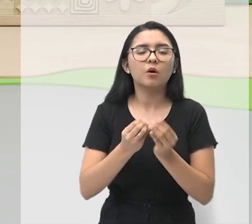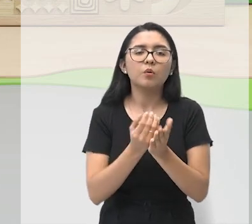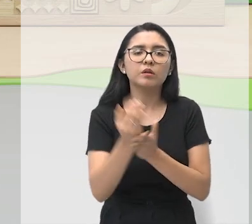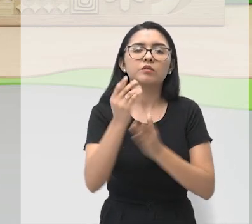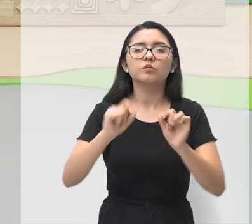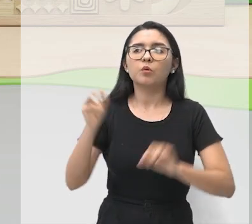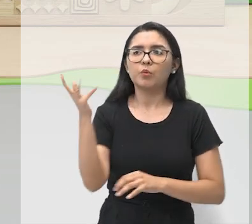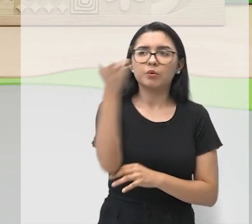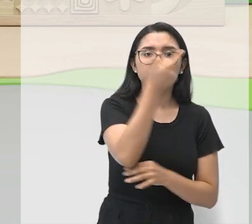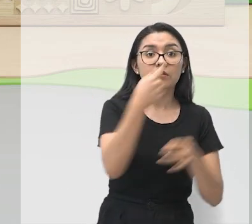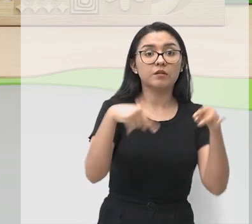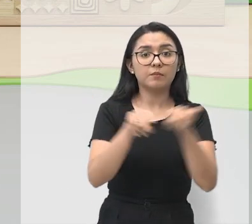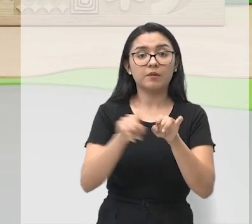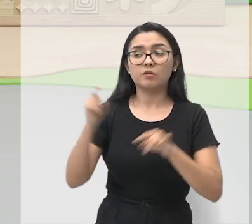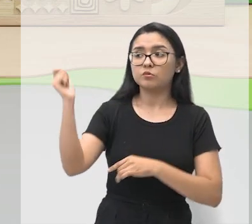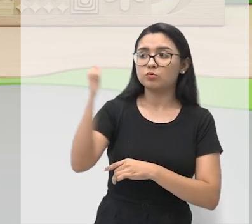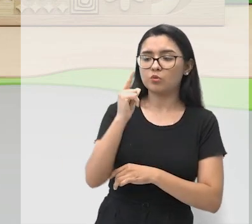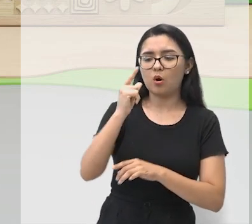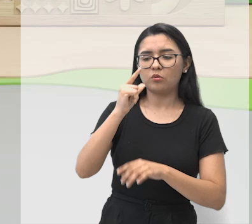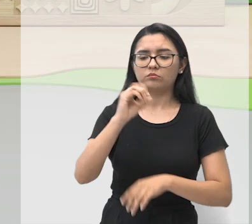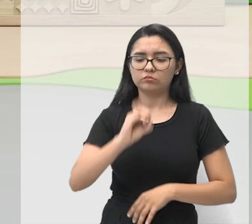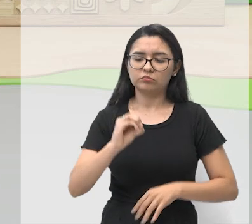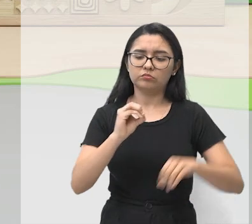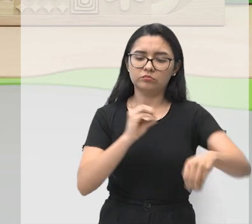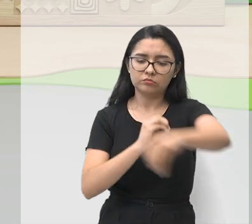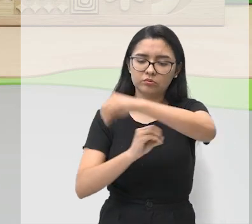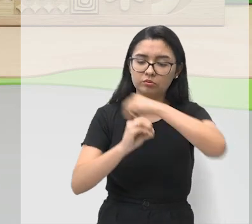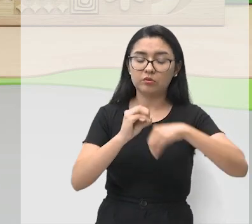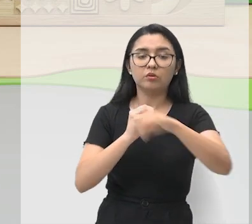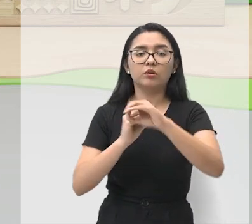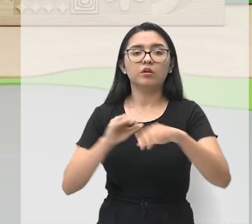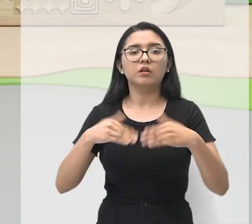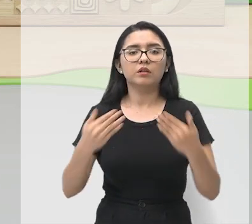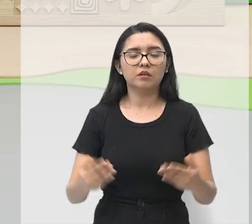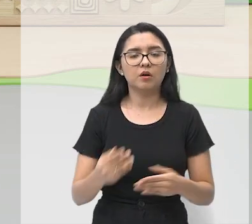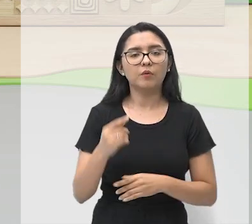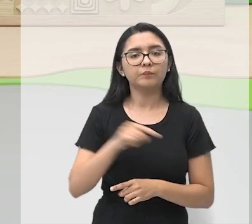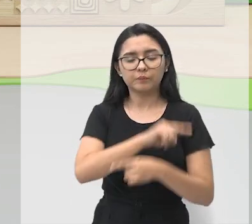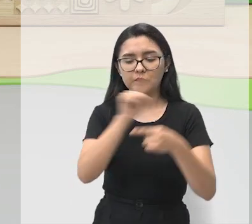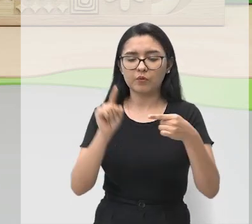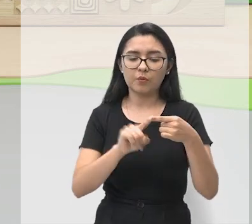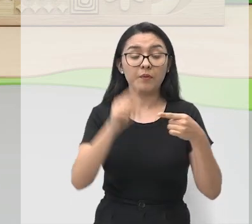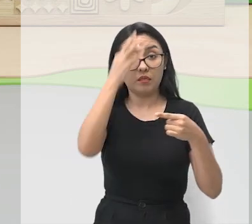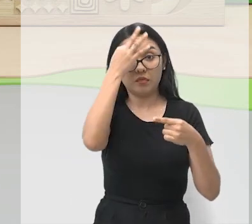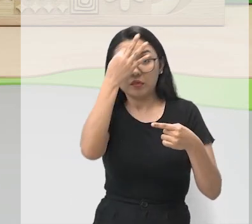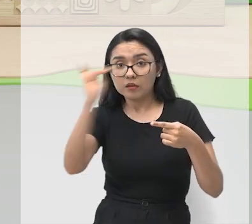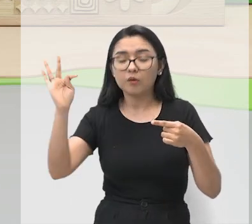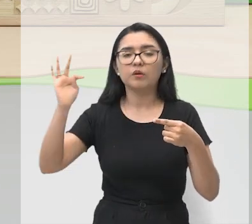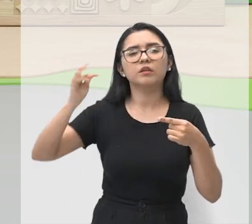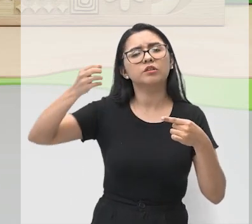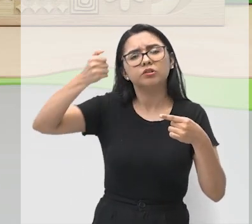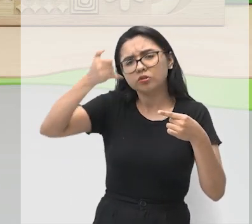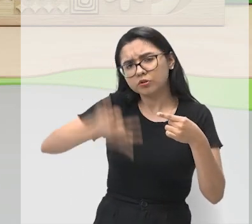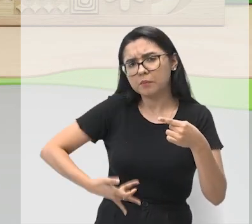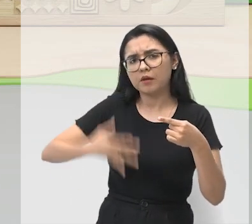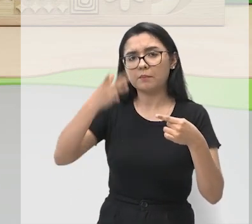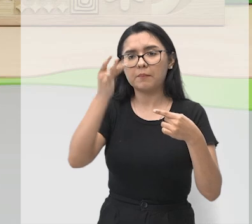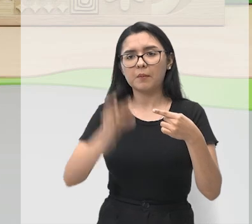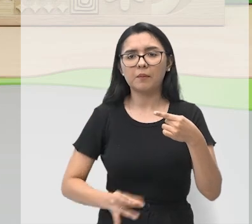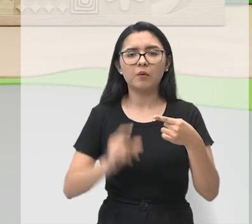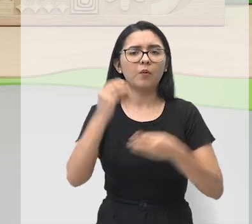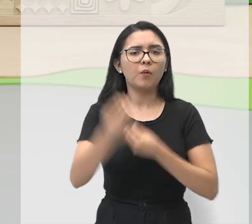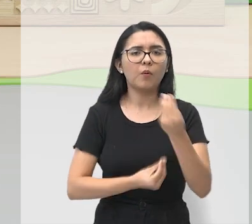sistema solar. E uma das teorias que explicam